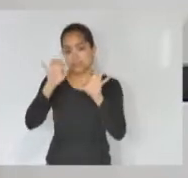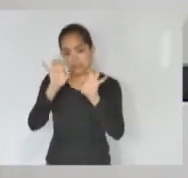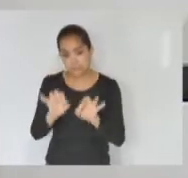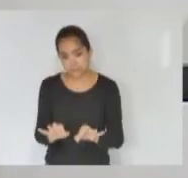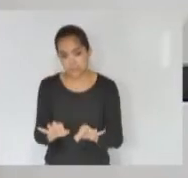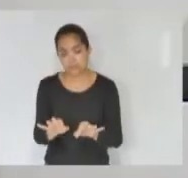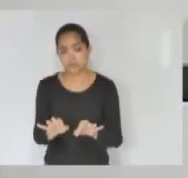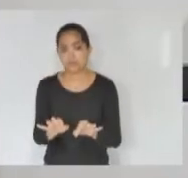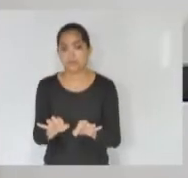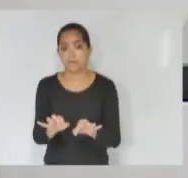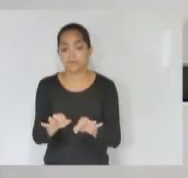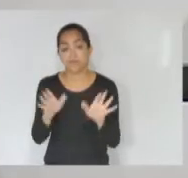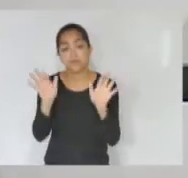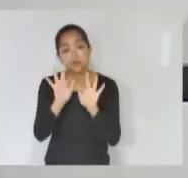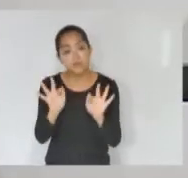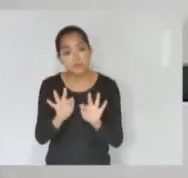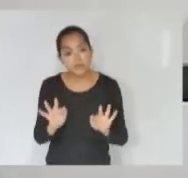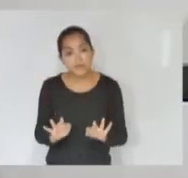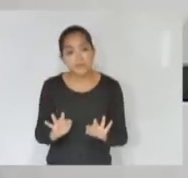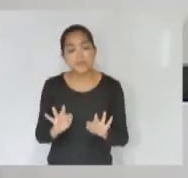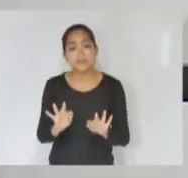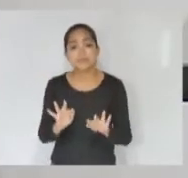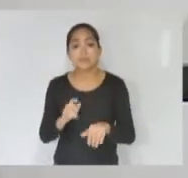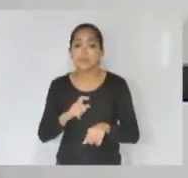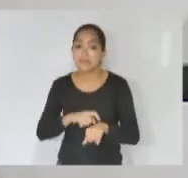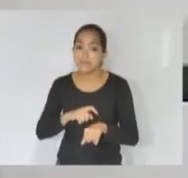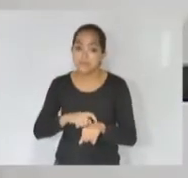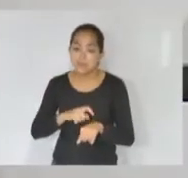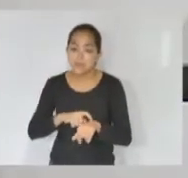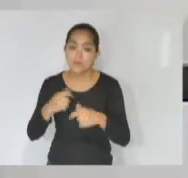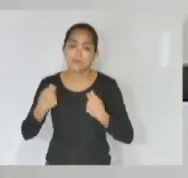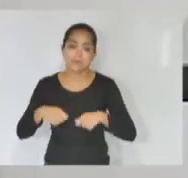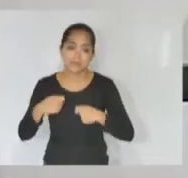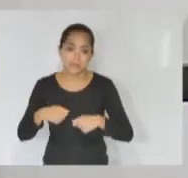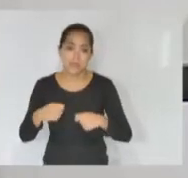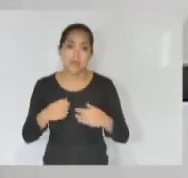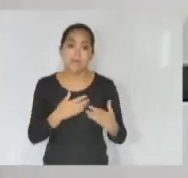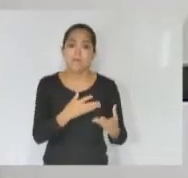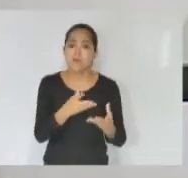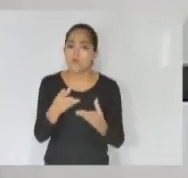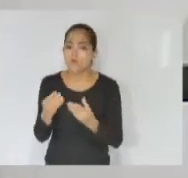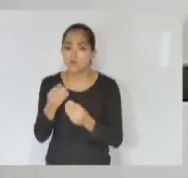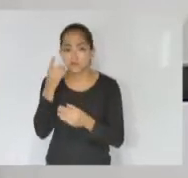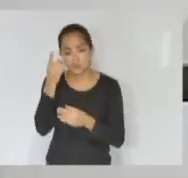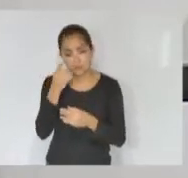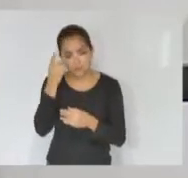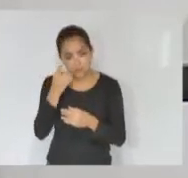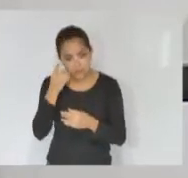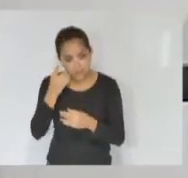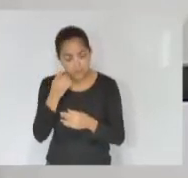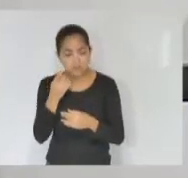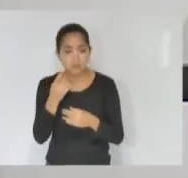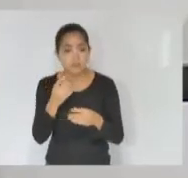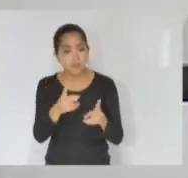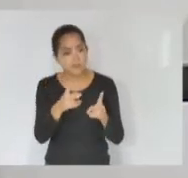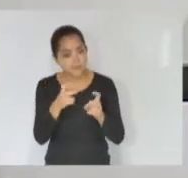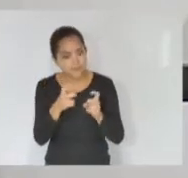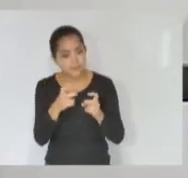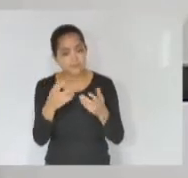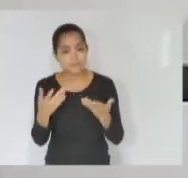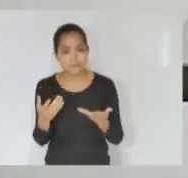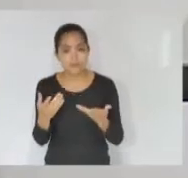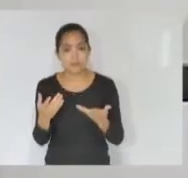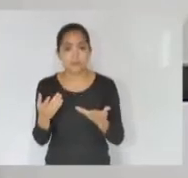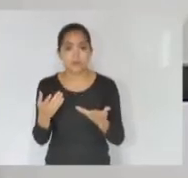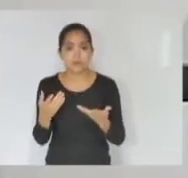fico muito, muito feliz que, nesse momento de necessidade, muitos deputados estão demonstrando ao que vieram e do que